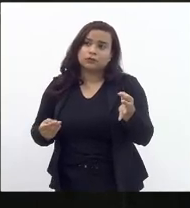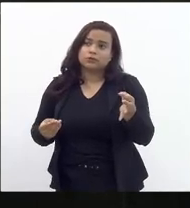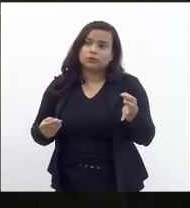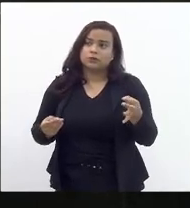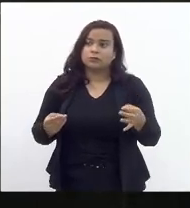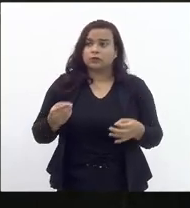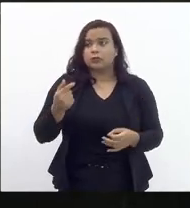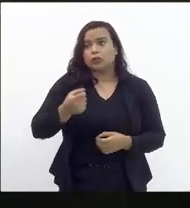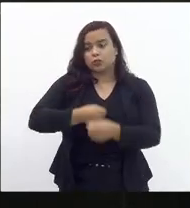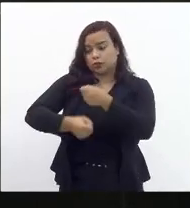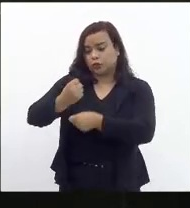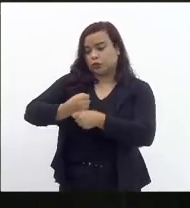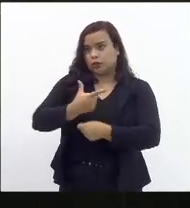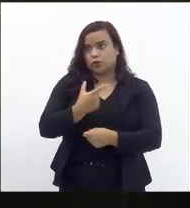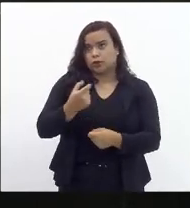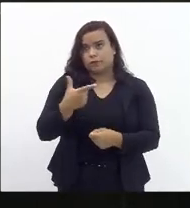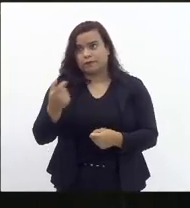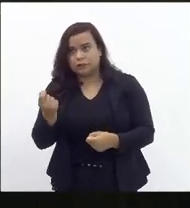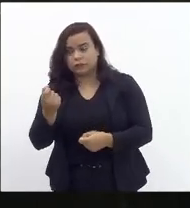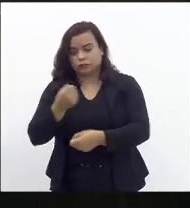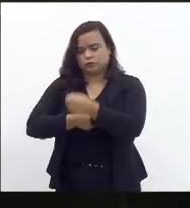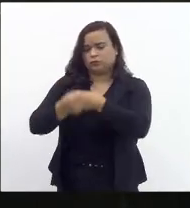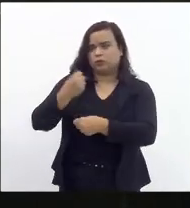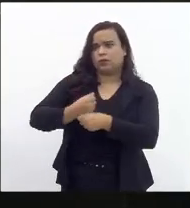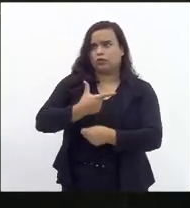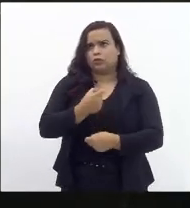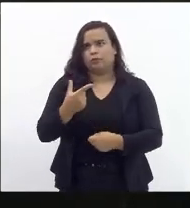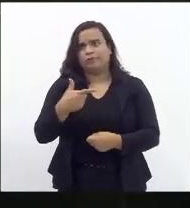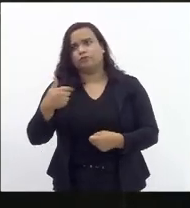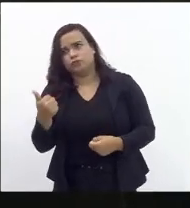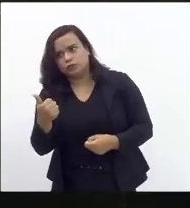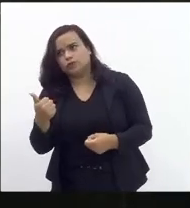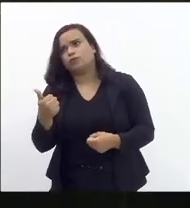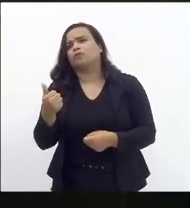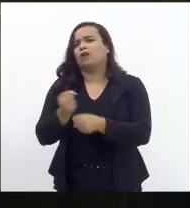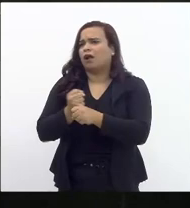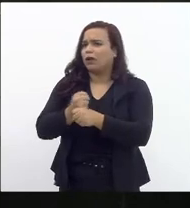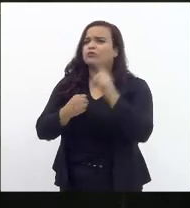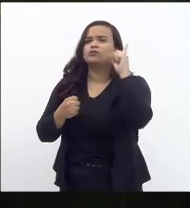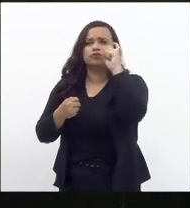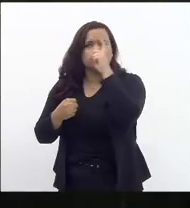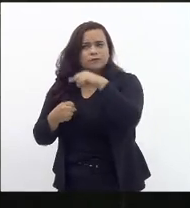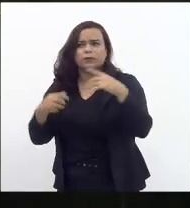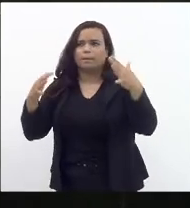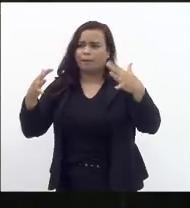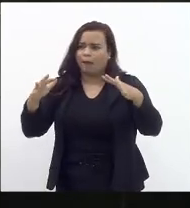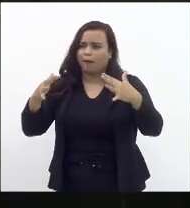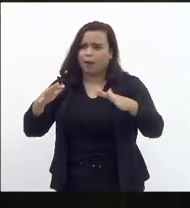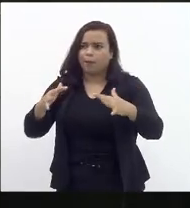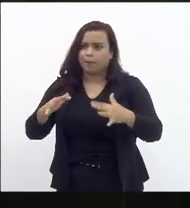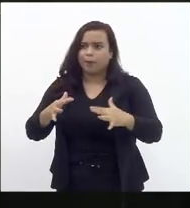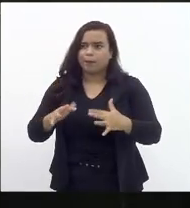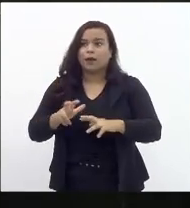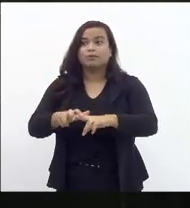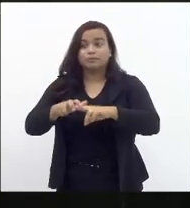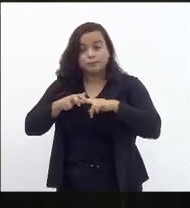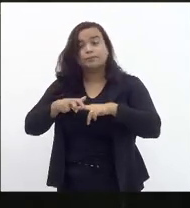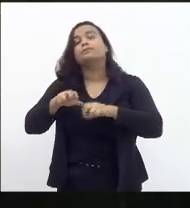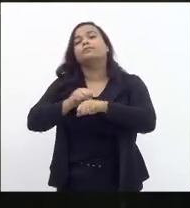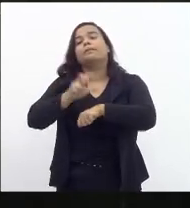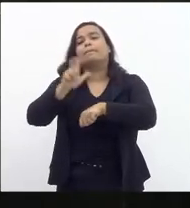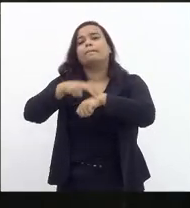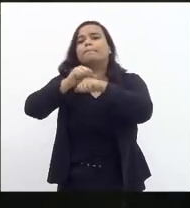20 e 21 foram anos profundamente recessivos por causa da pandemia.